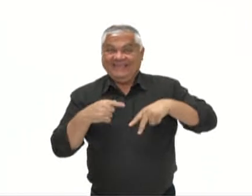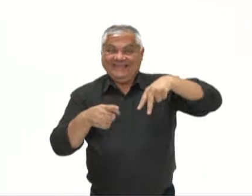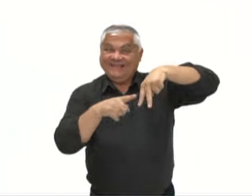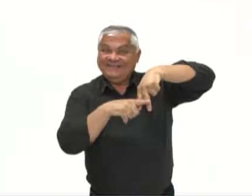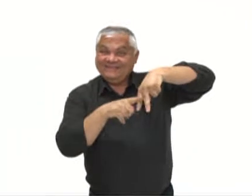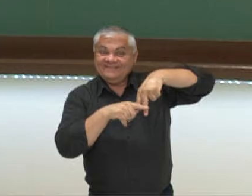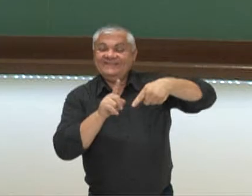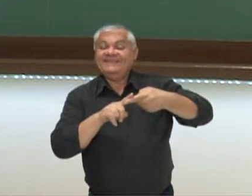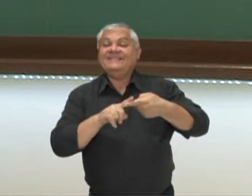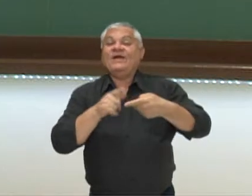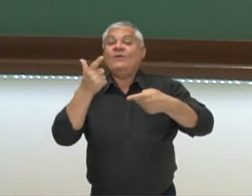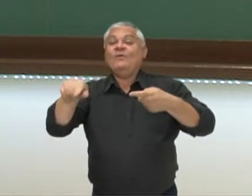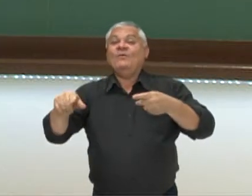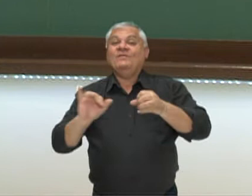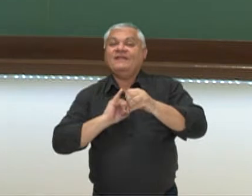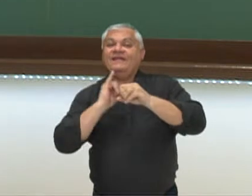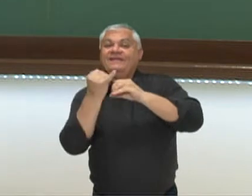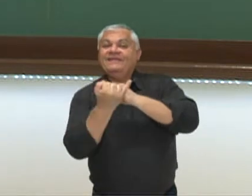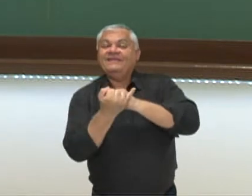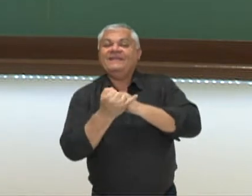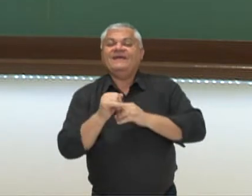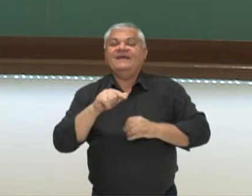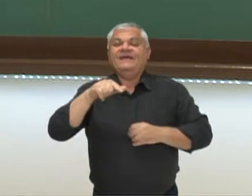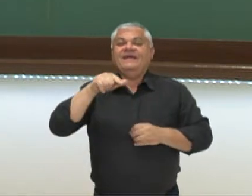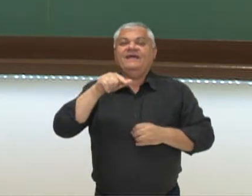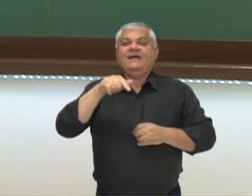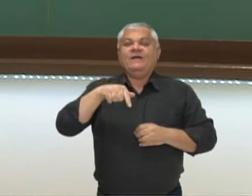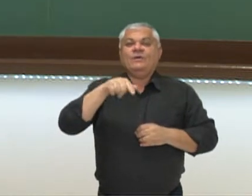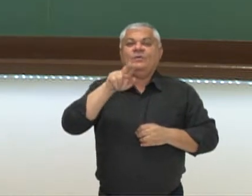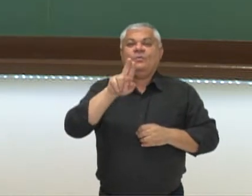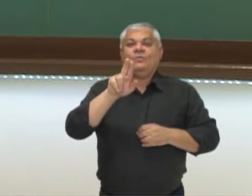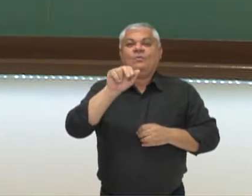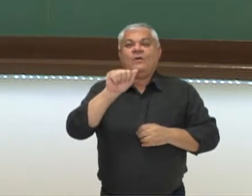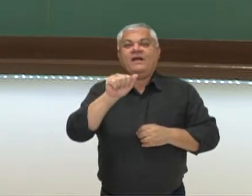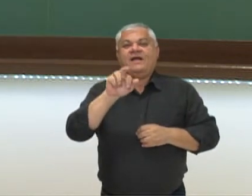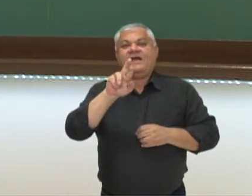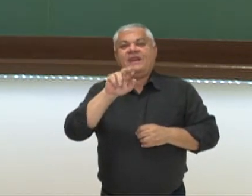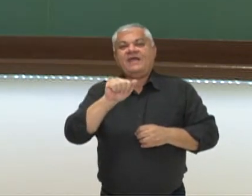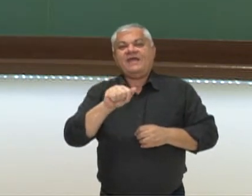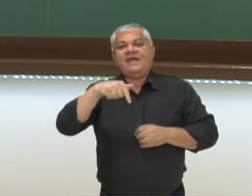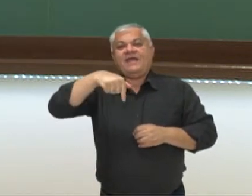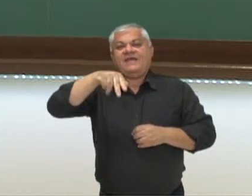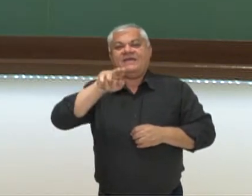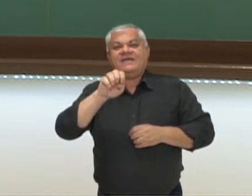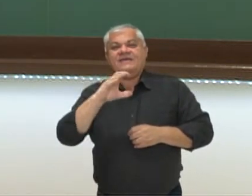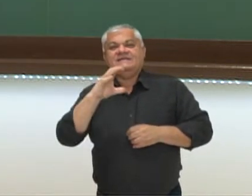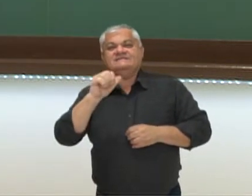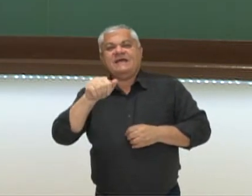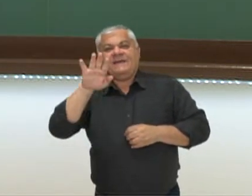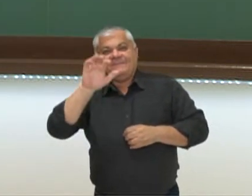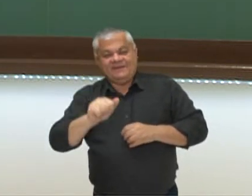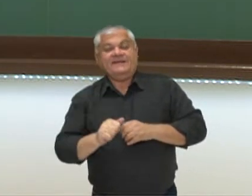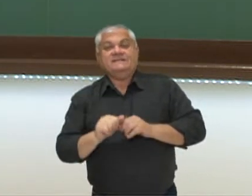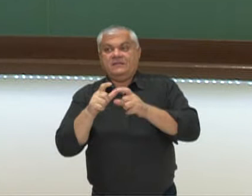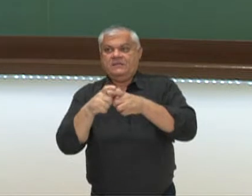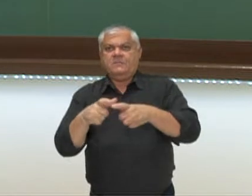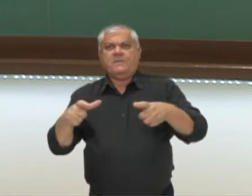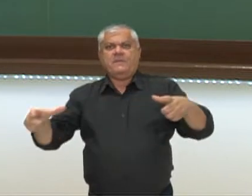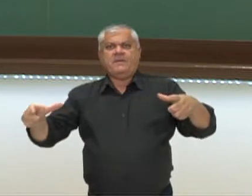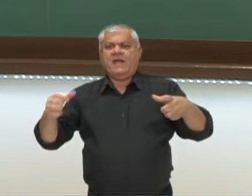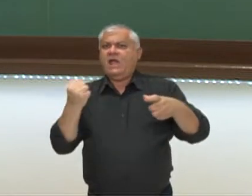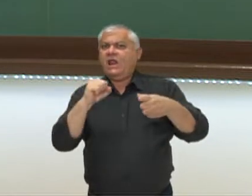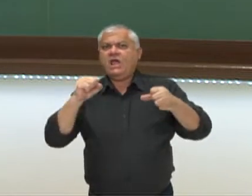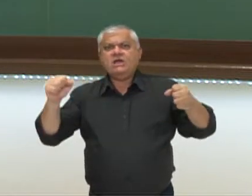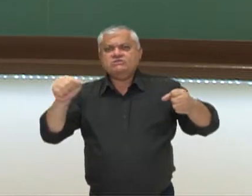que, quando estamos falando da bacia hidrográfica litorânea, estamos falando de uma macrobacia, de uma bacia que envolve uma grande área.